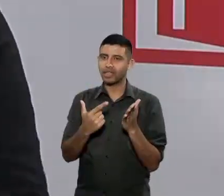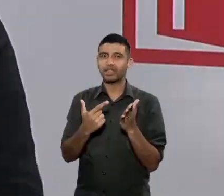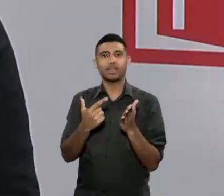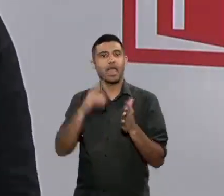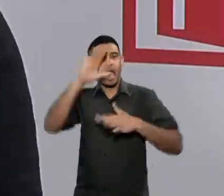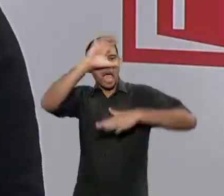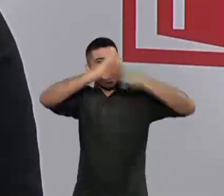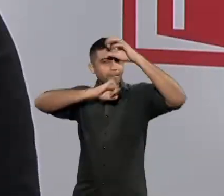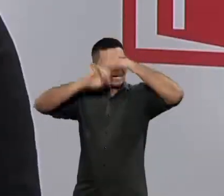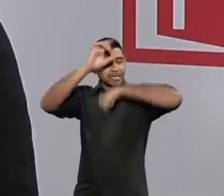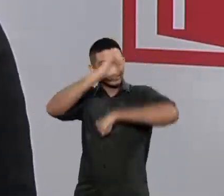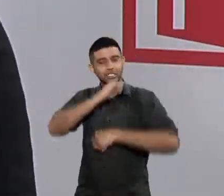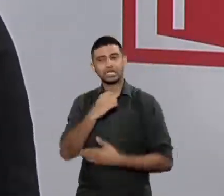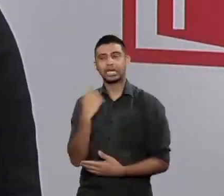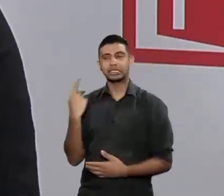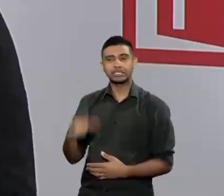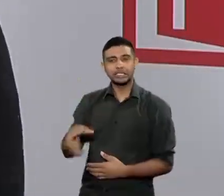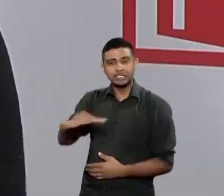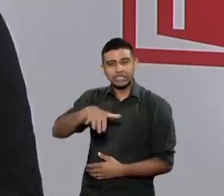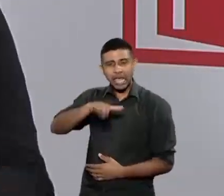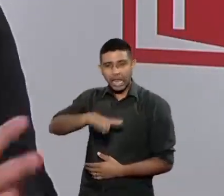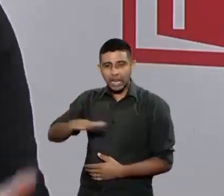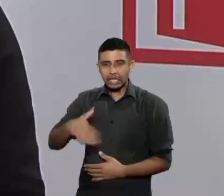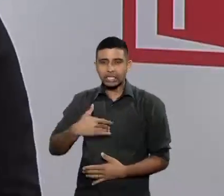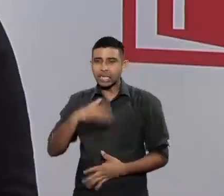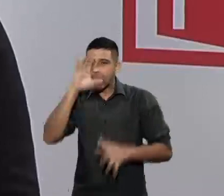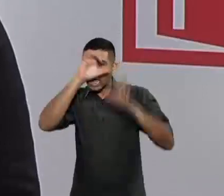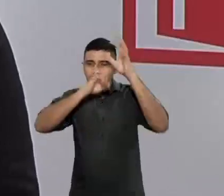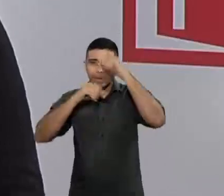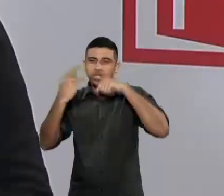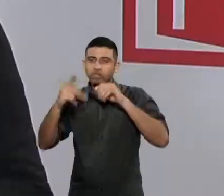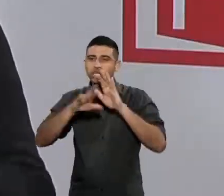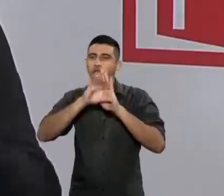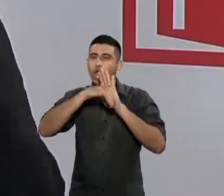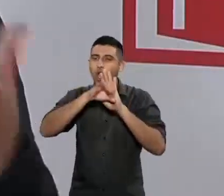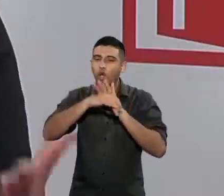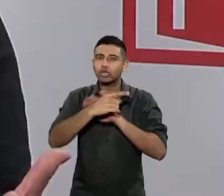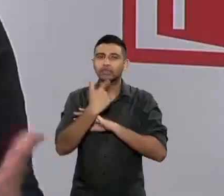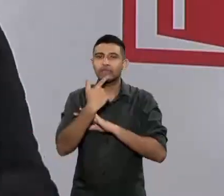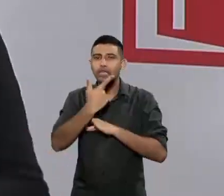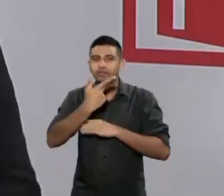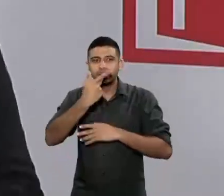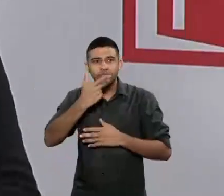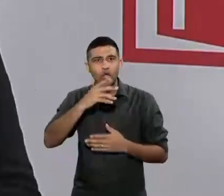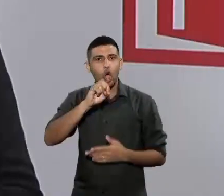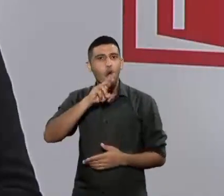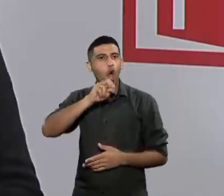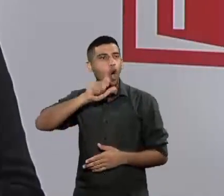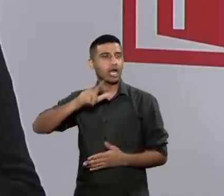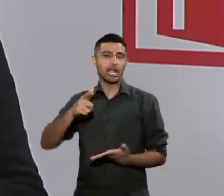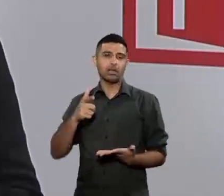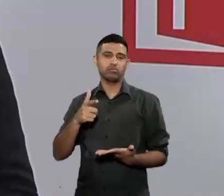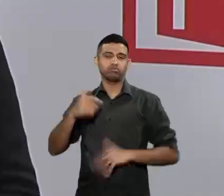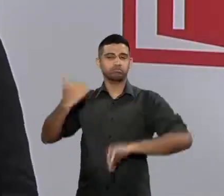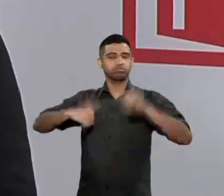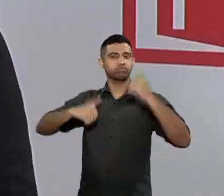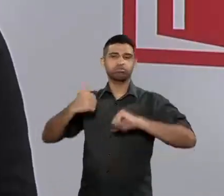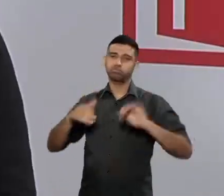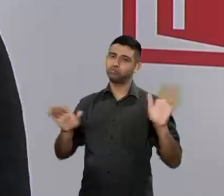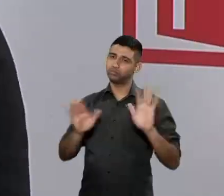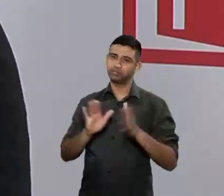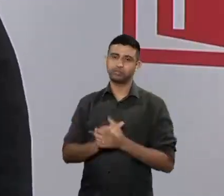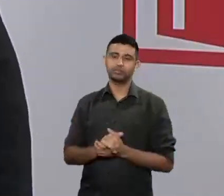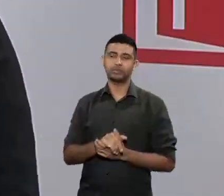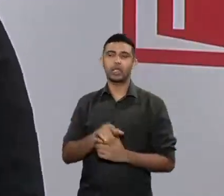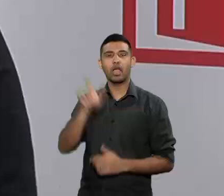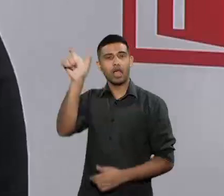de aprendizagem do que a criança reteu daquele conteúdo, por exemplo, oralmente, não é avaliado. Então, por exemplo, a